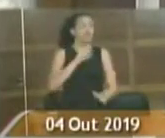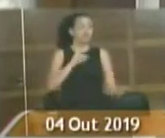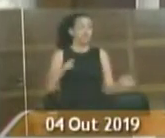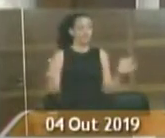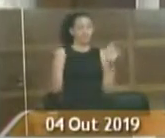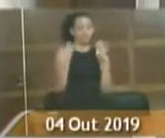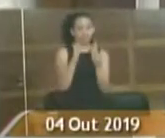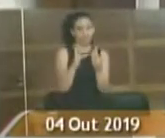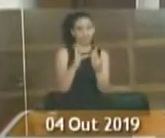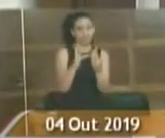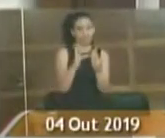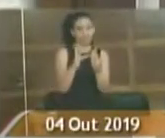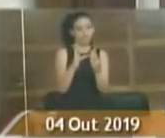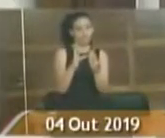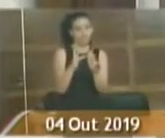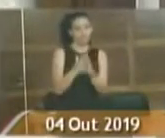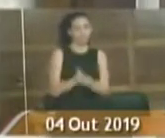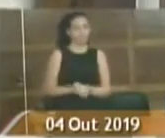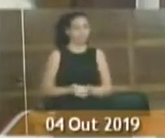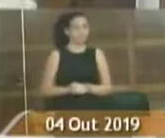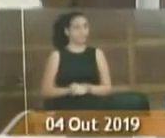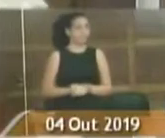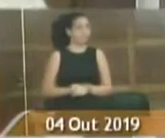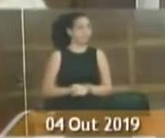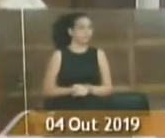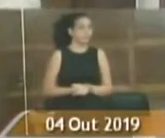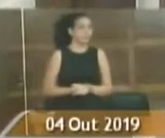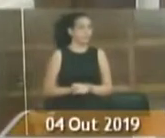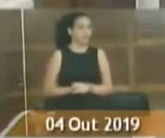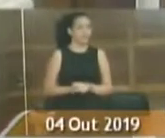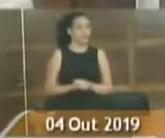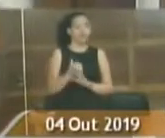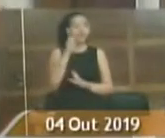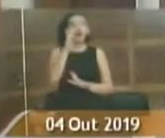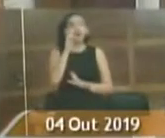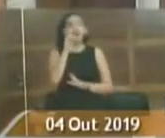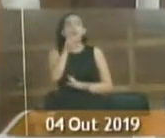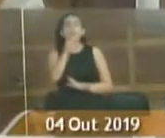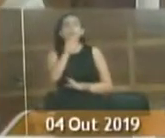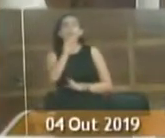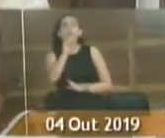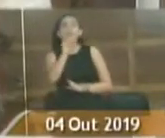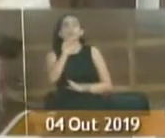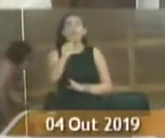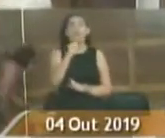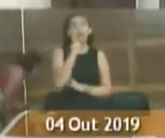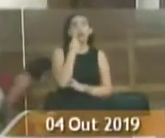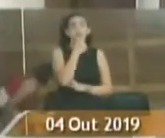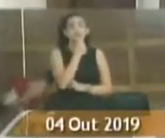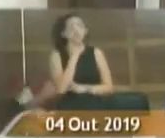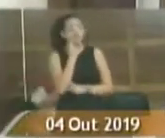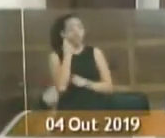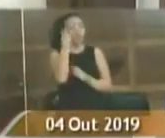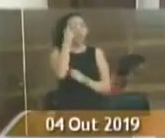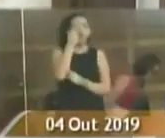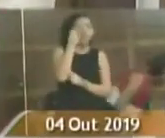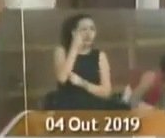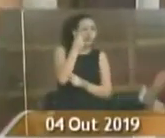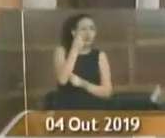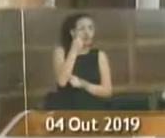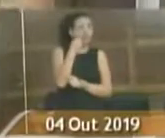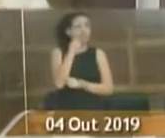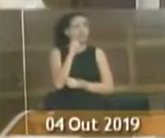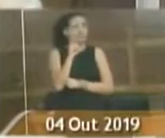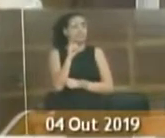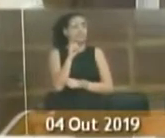foi lá, esfregou, o que que a gente chama de mucosa? Mucosa é a boquinha, é o olhinho. Vamos supor que caiu a sua